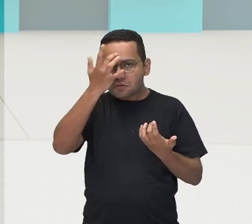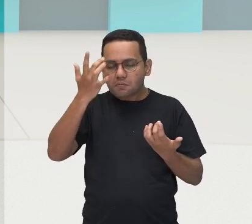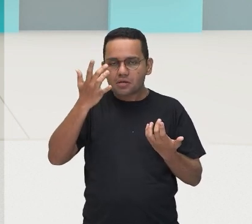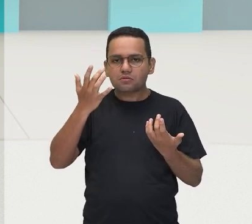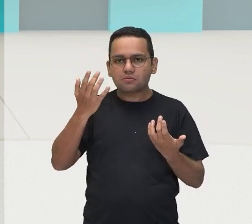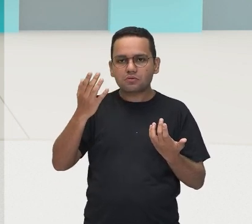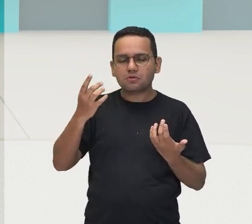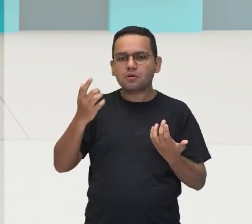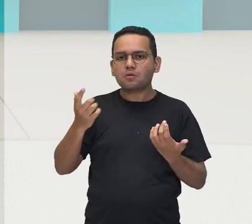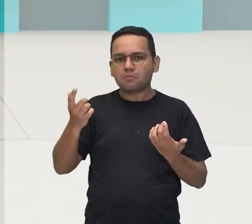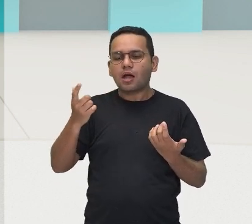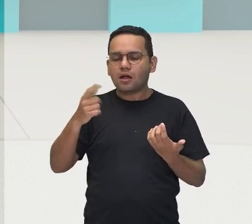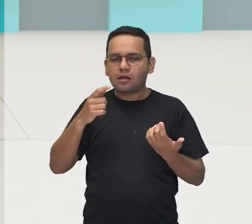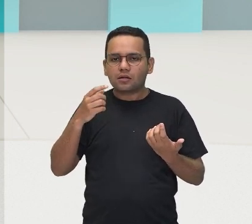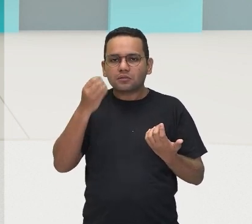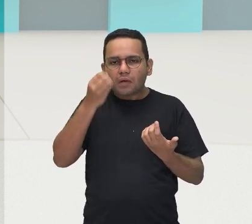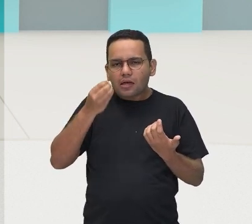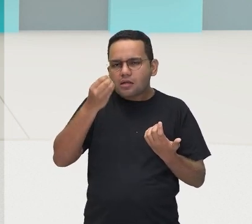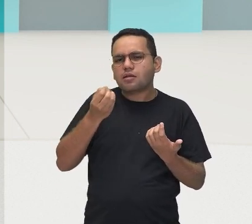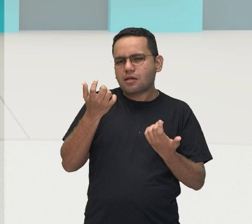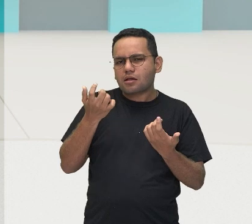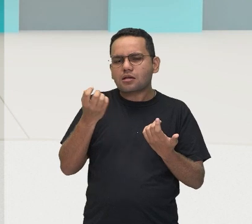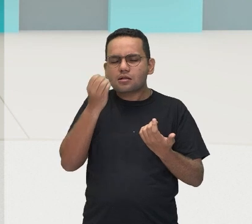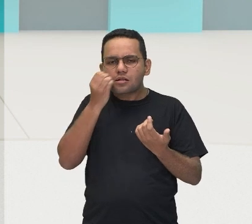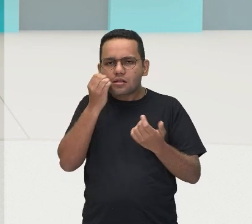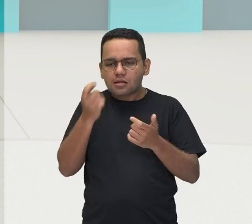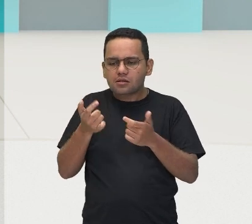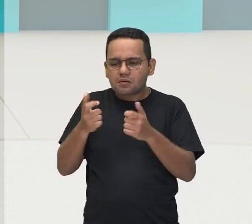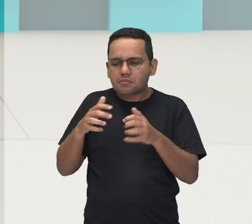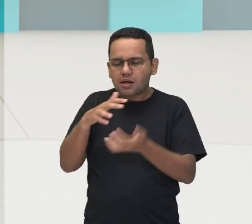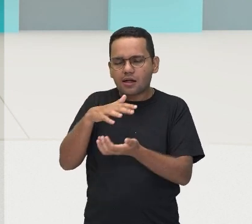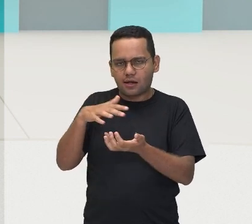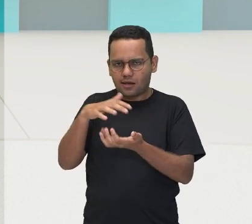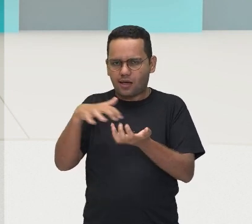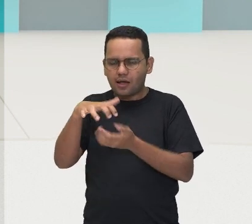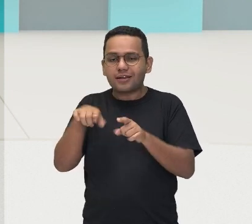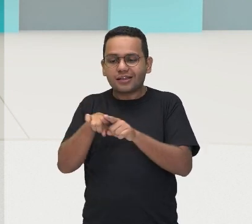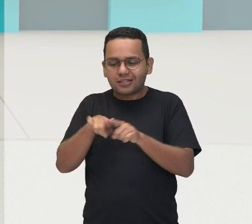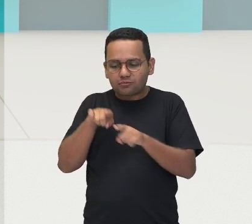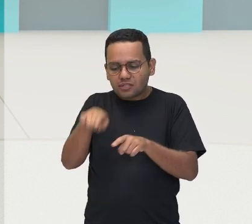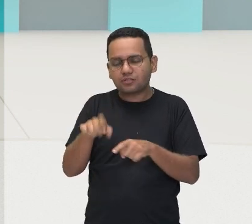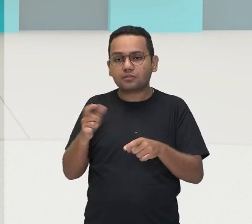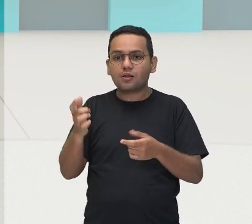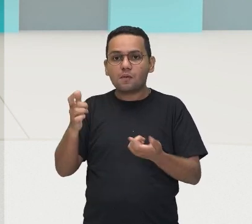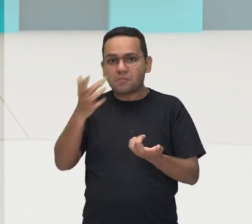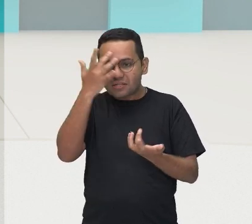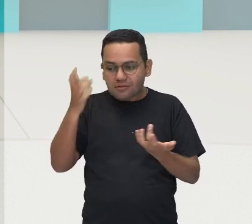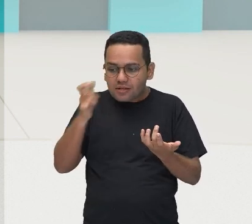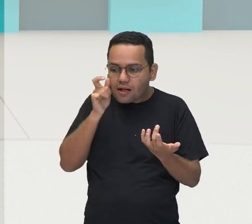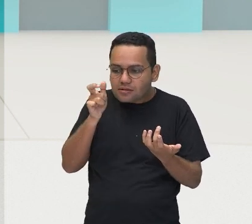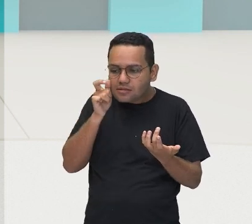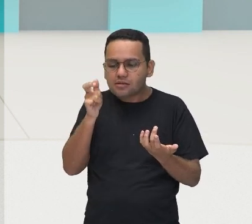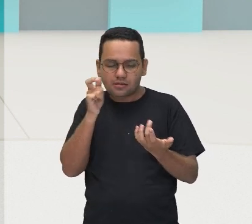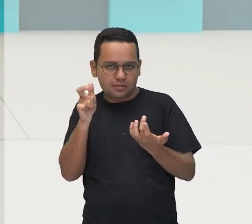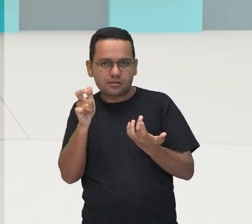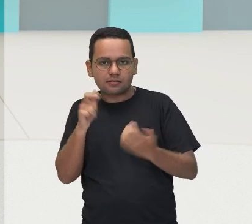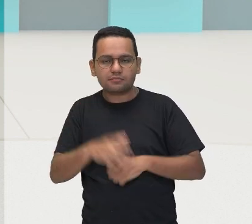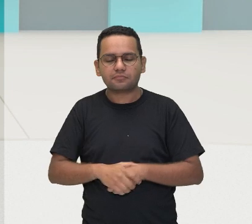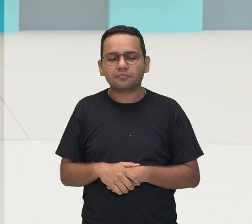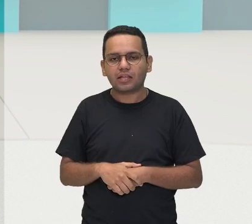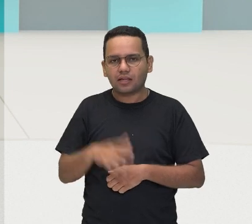tinha esse sentido, essa conotação de espetáculo. Então, conheceram aí